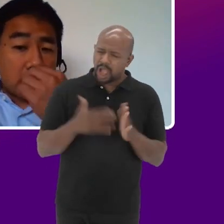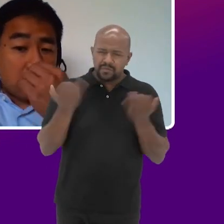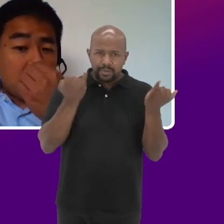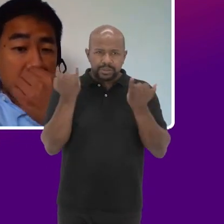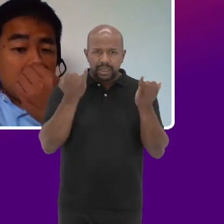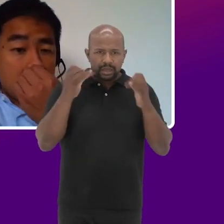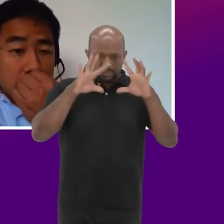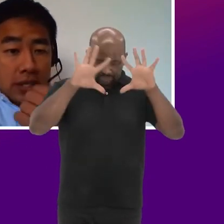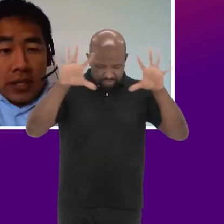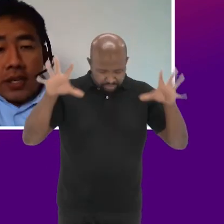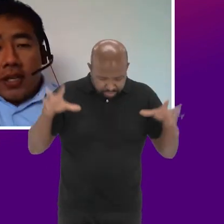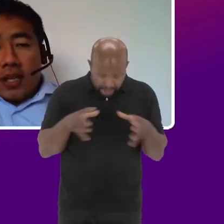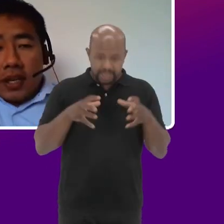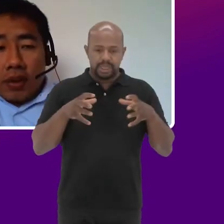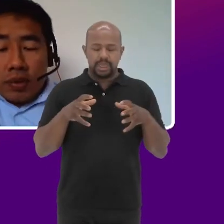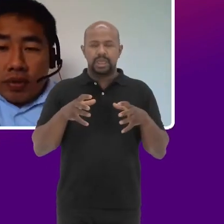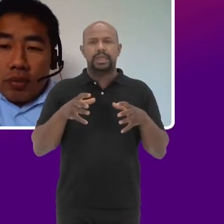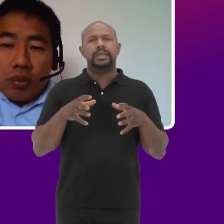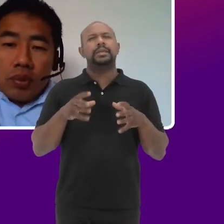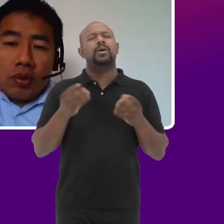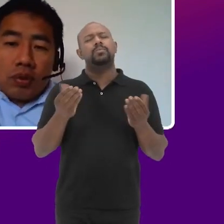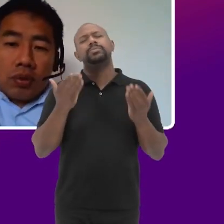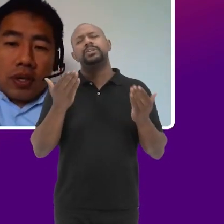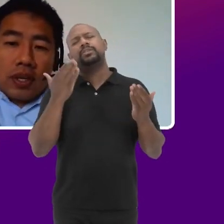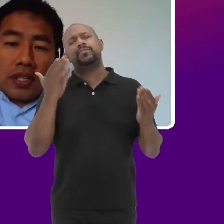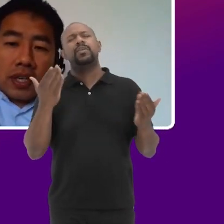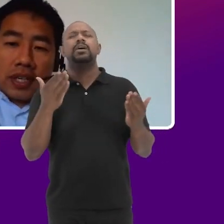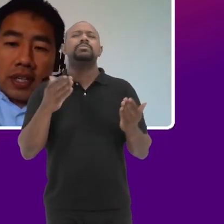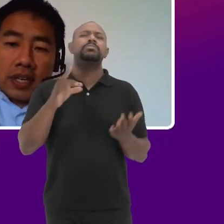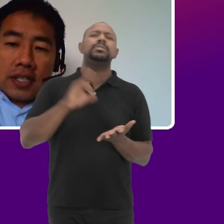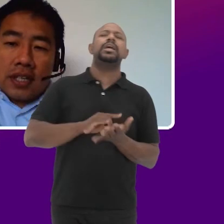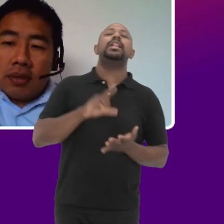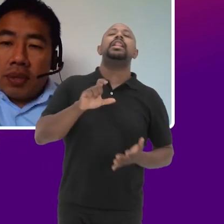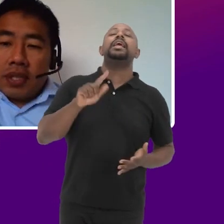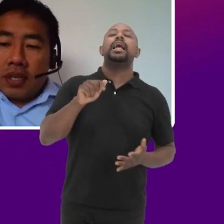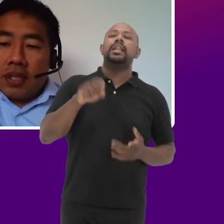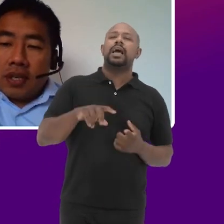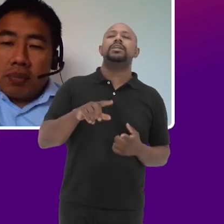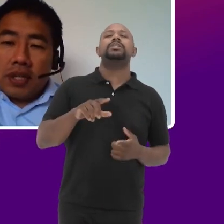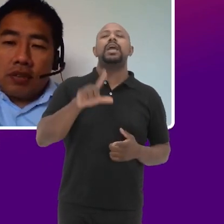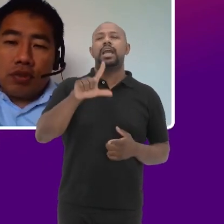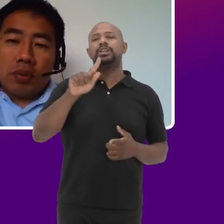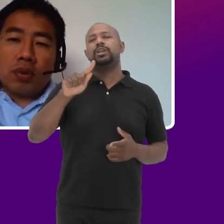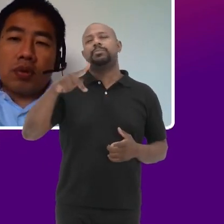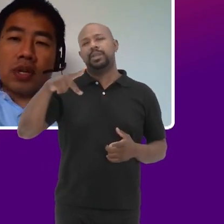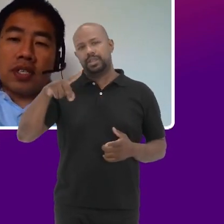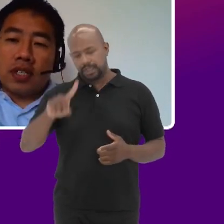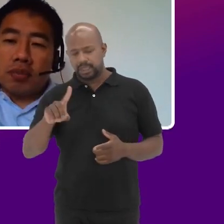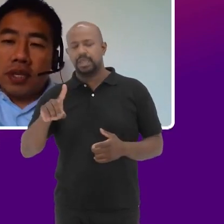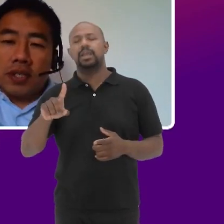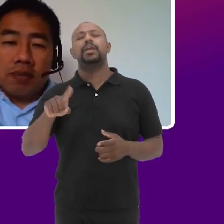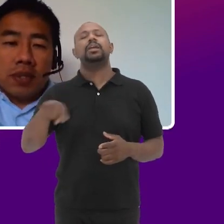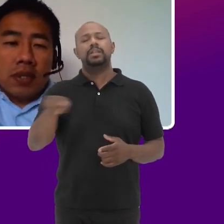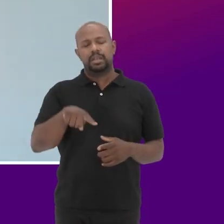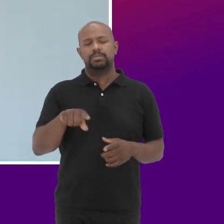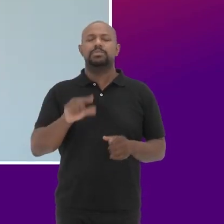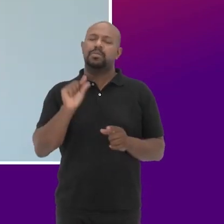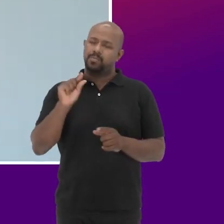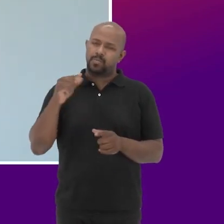essas informações observando muito, né, as legalidades, a LGPD e a NPD se formou agora